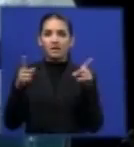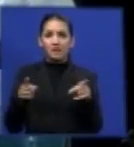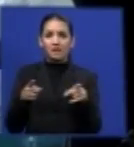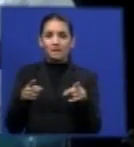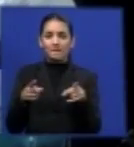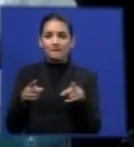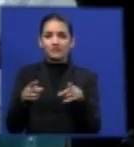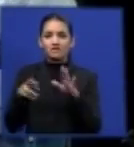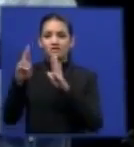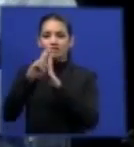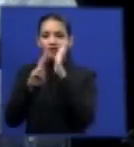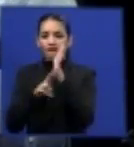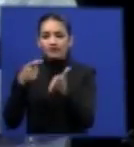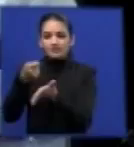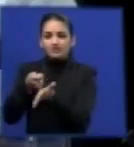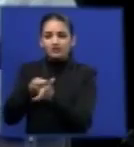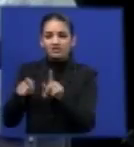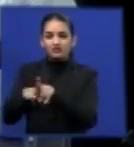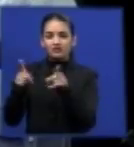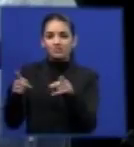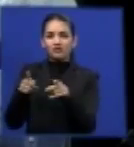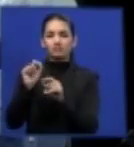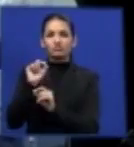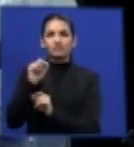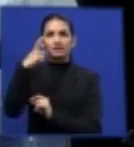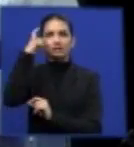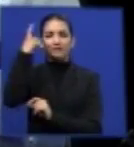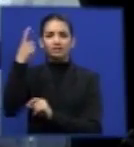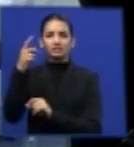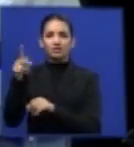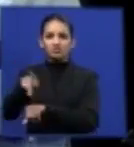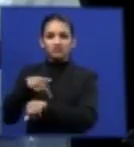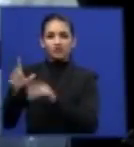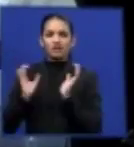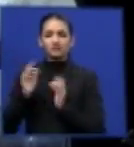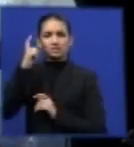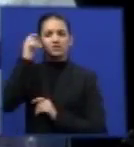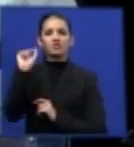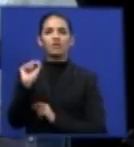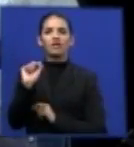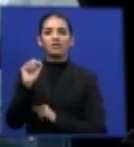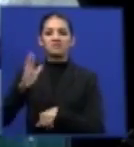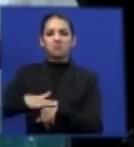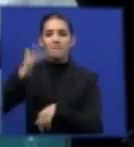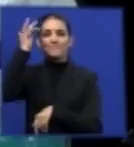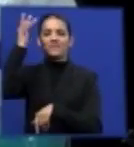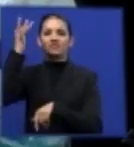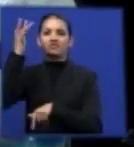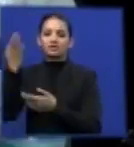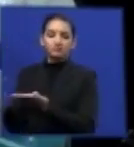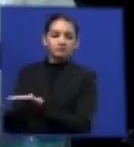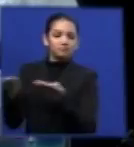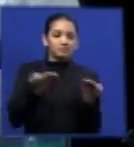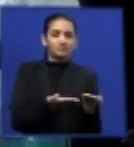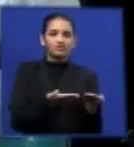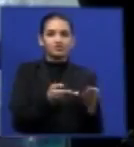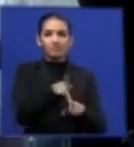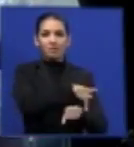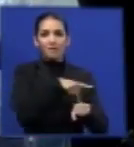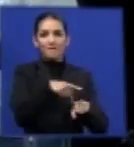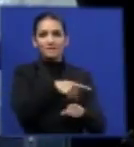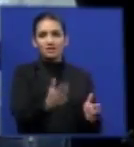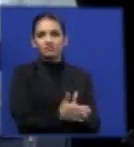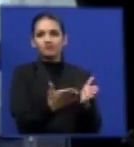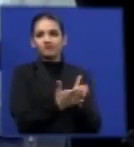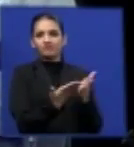essas normas mais rigorosas uma das saídas deles é é exportar esses pneus já usados porque o custo